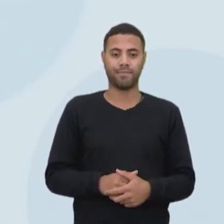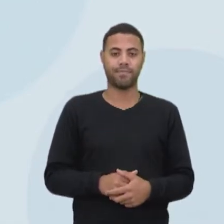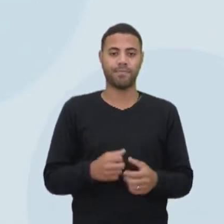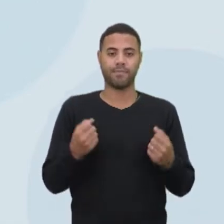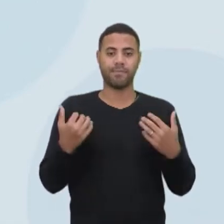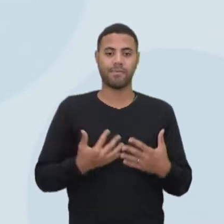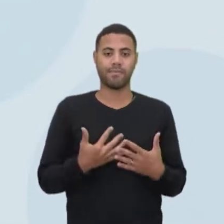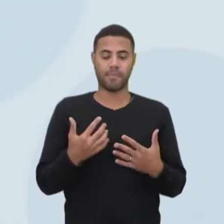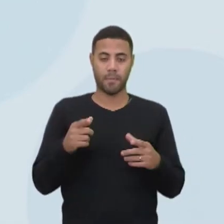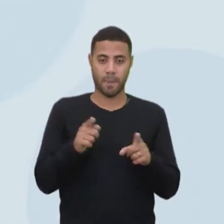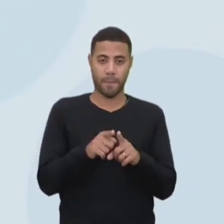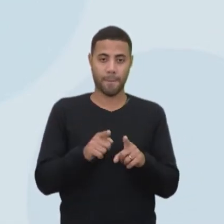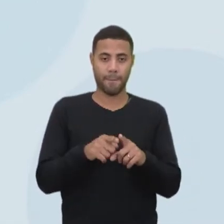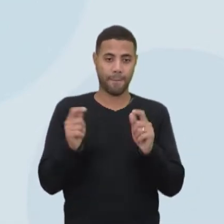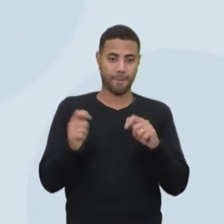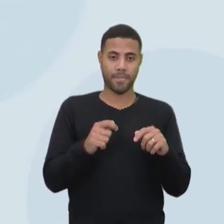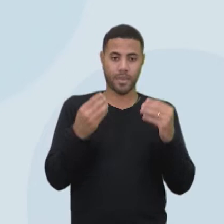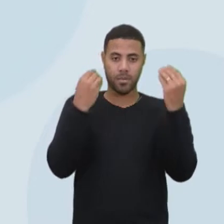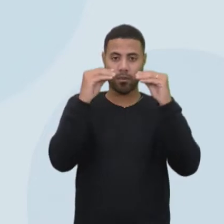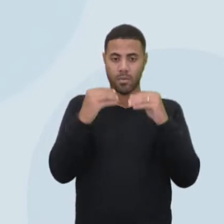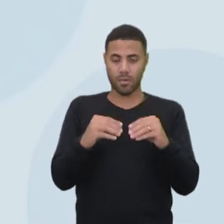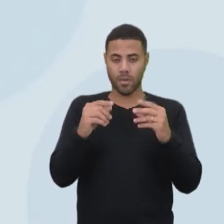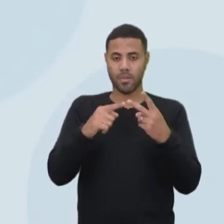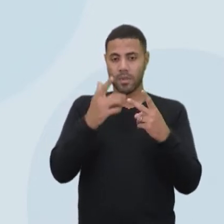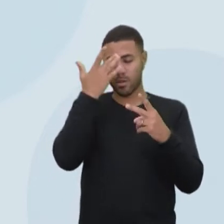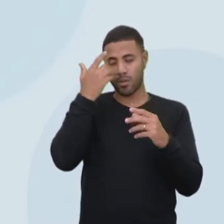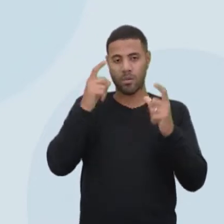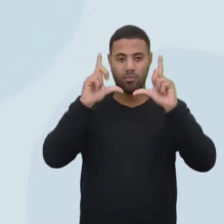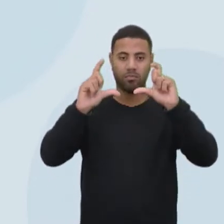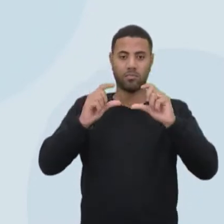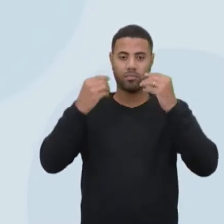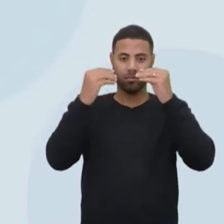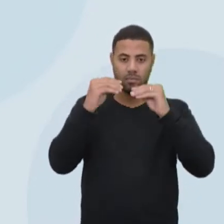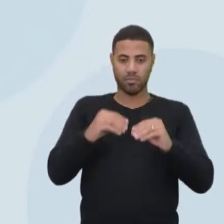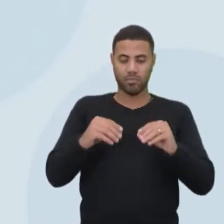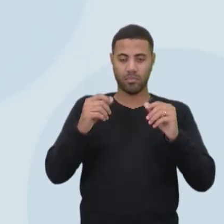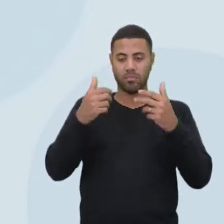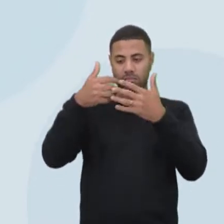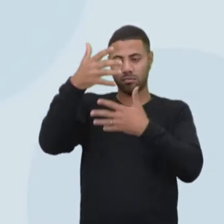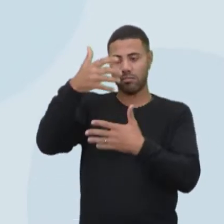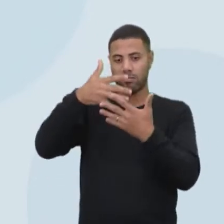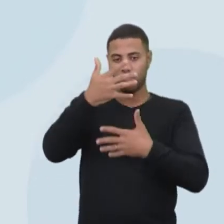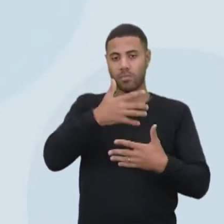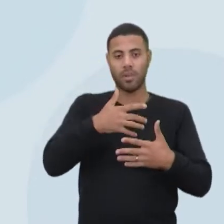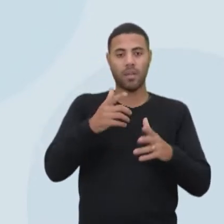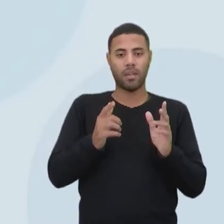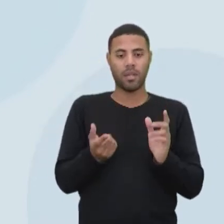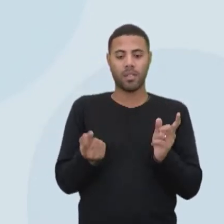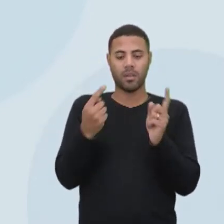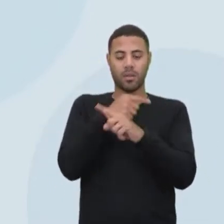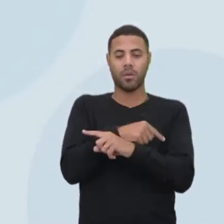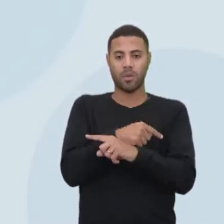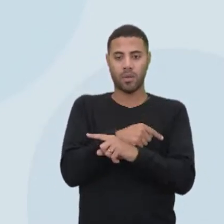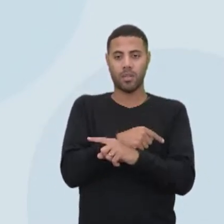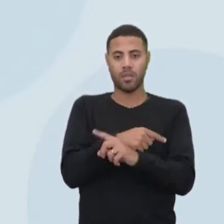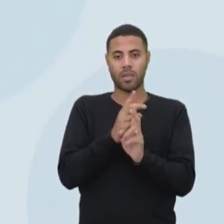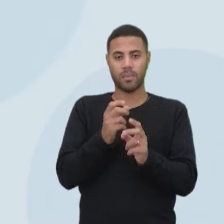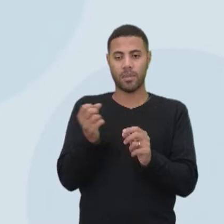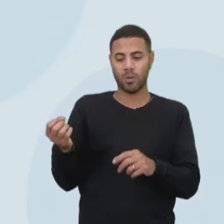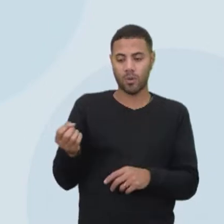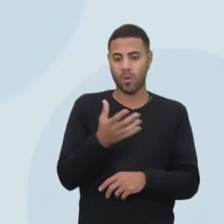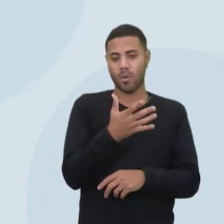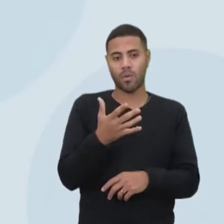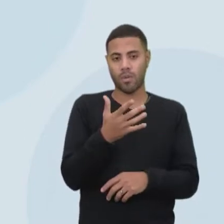composto de postagens, publicações e artigos e que, numa forma cronológica, é inverso. O que é isso? Sempre mais atual vai